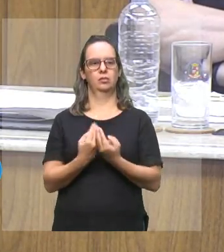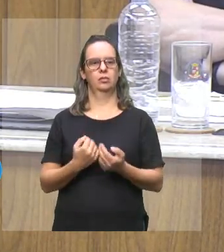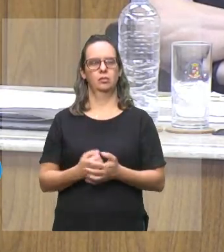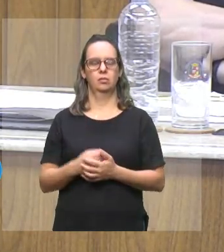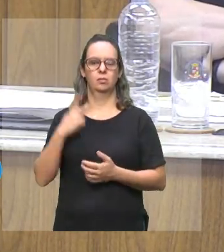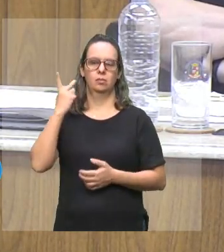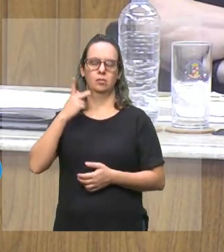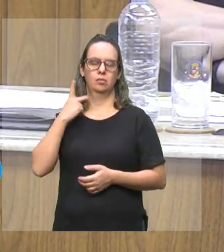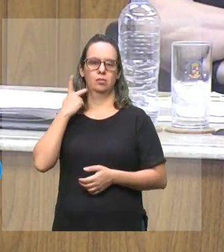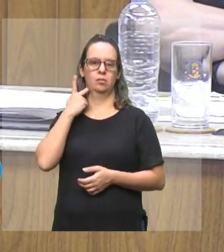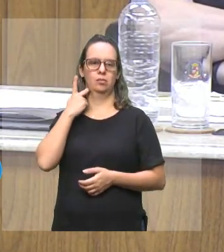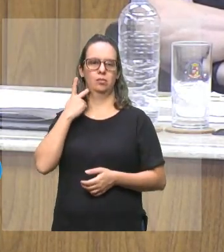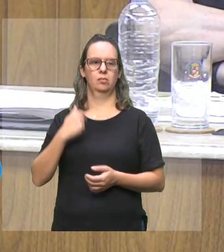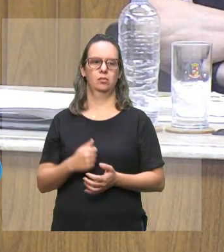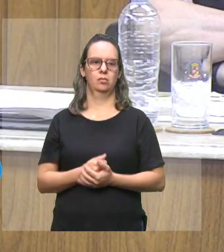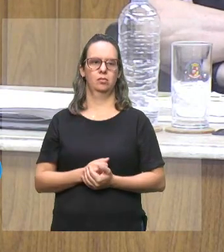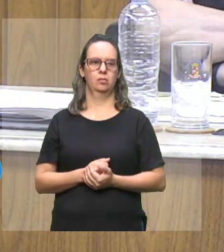com